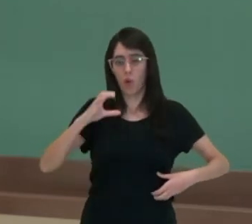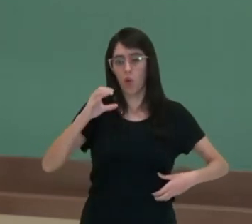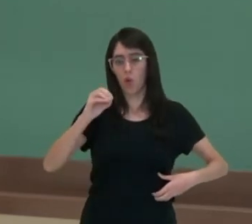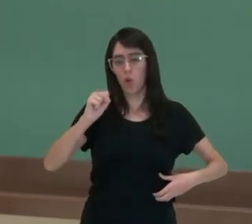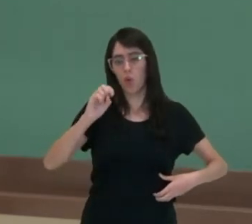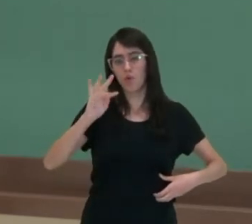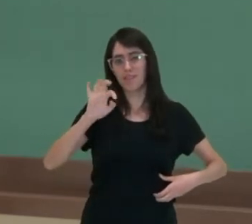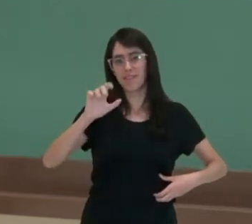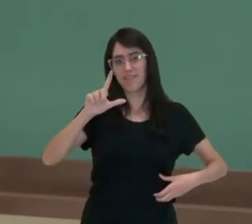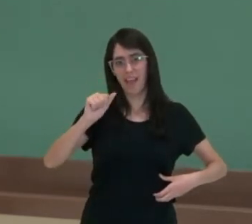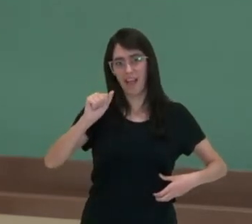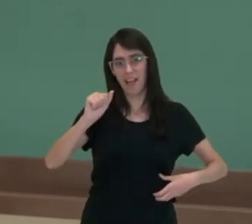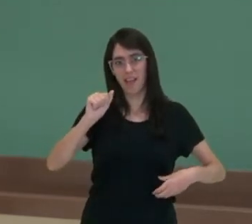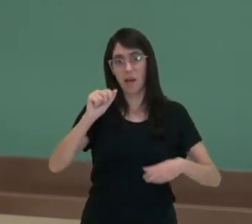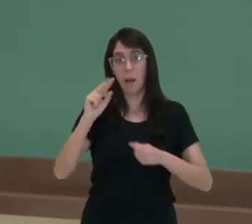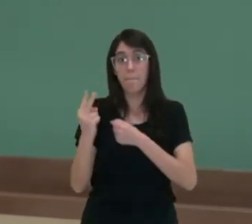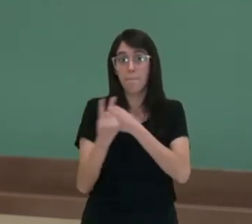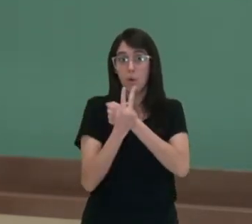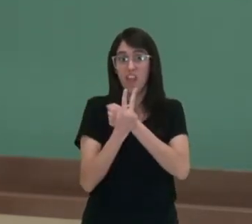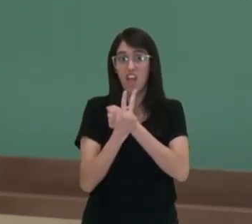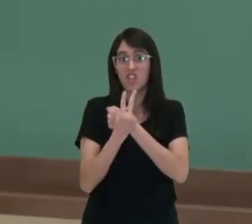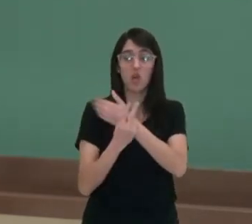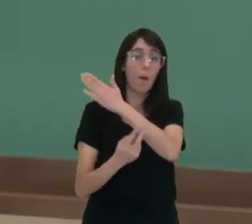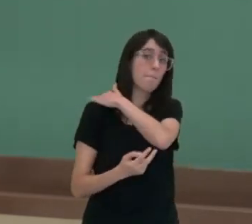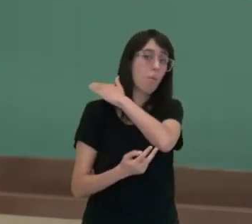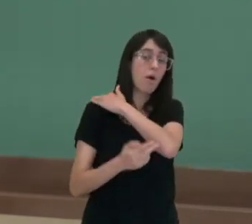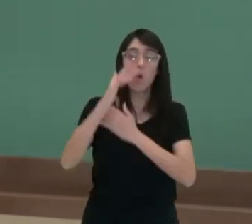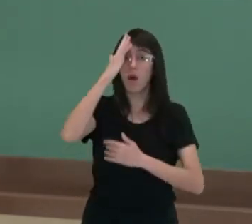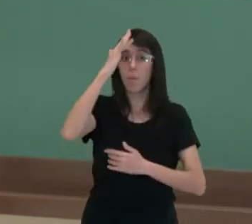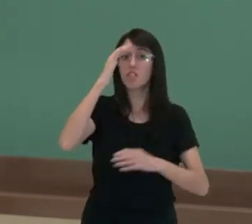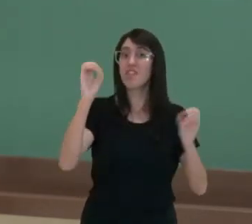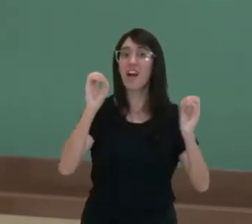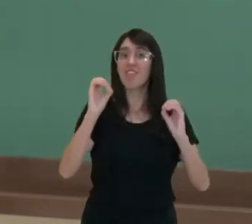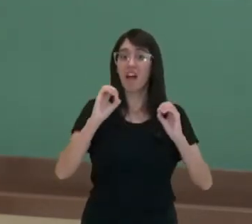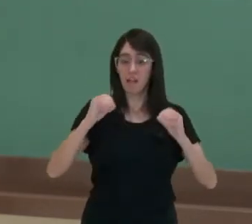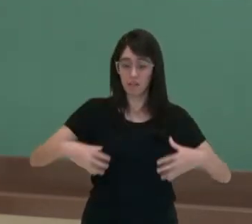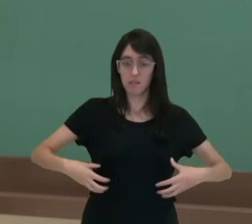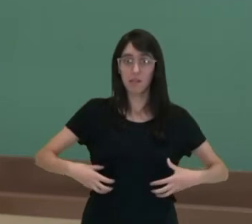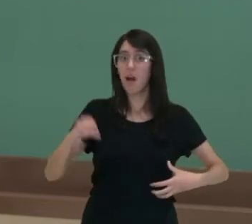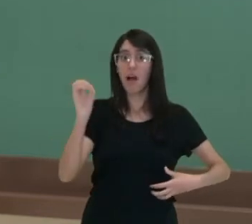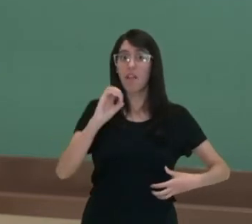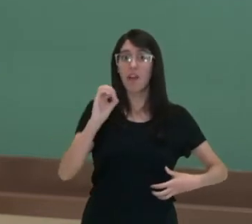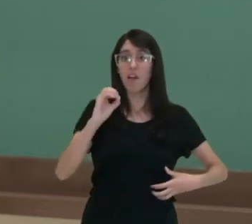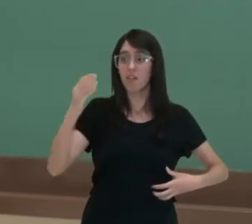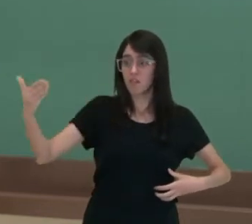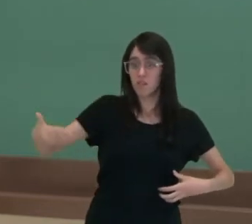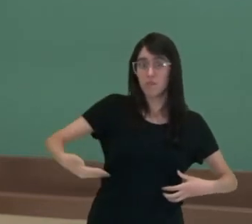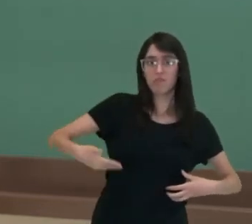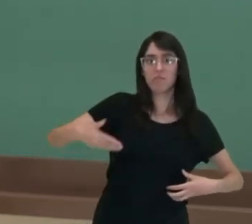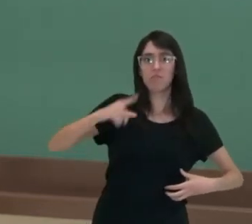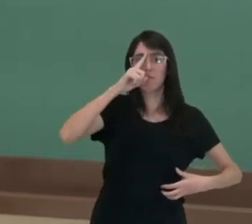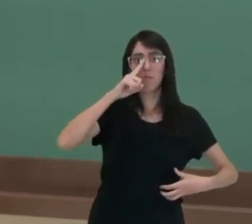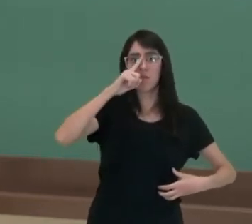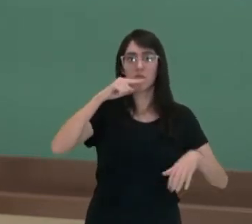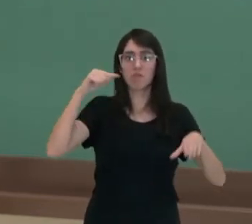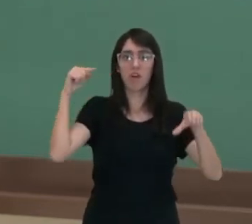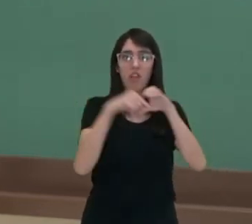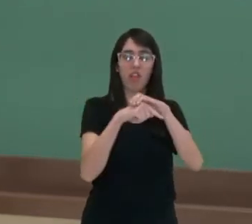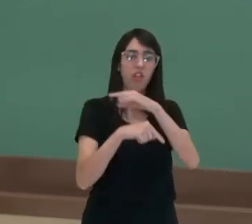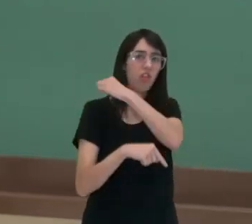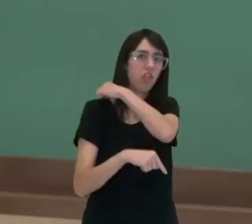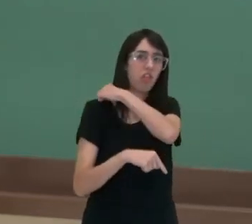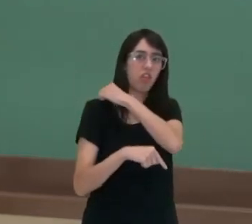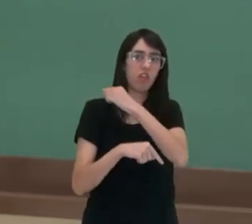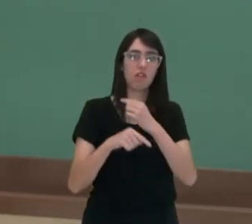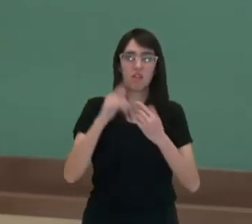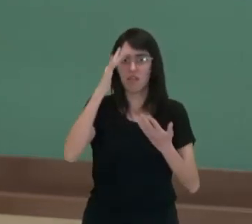proteger o pulmão, né? Imagine se não tivesse as costelas e eu levasse uma pancada. podia furar o pulmão, então ele acaba protegendo.